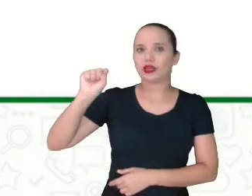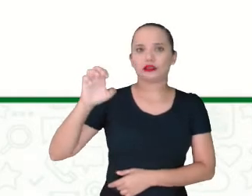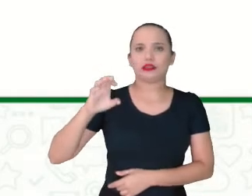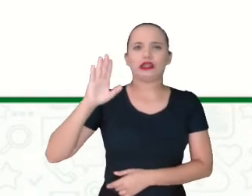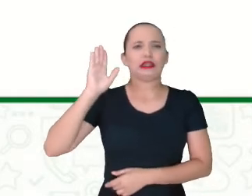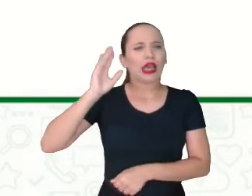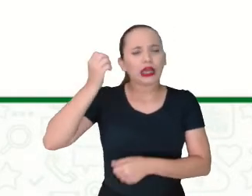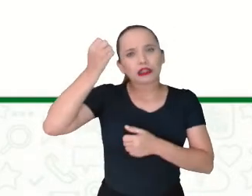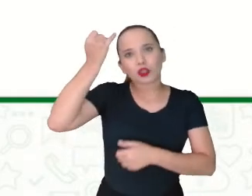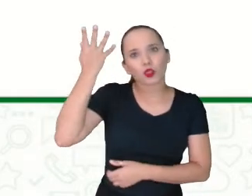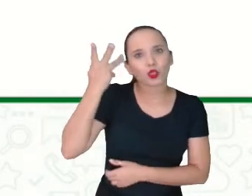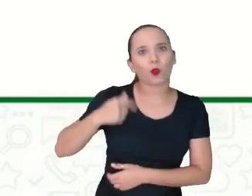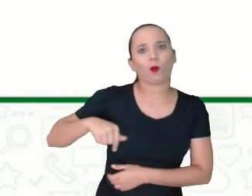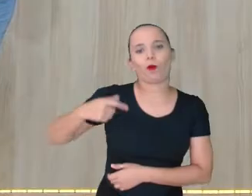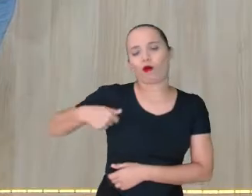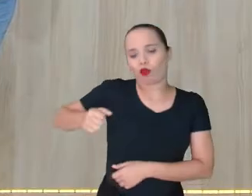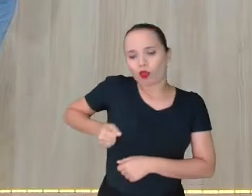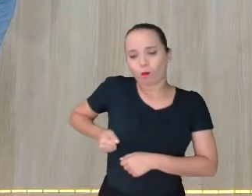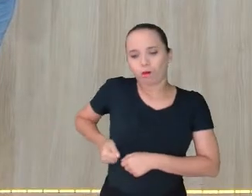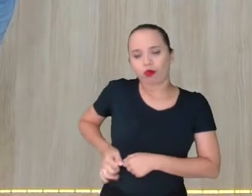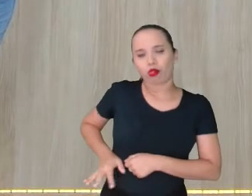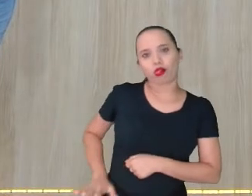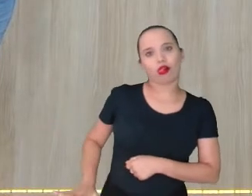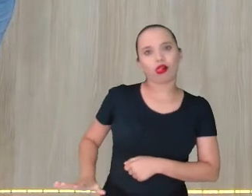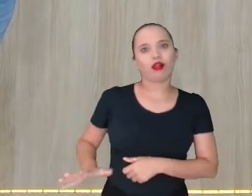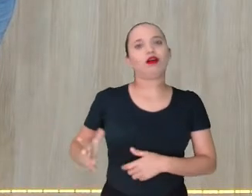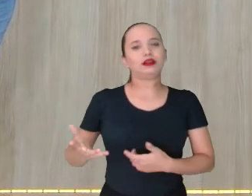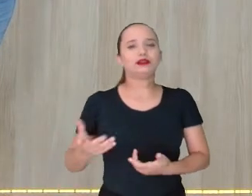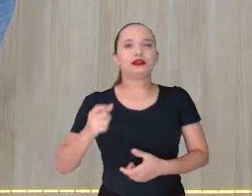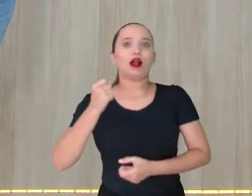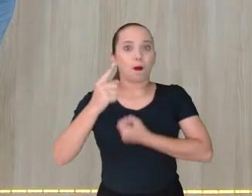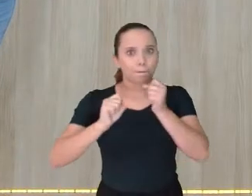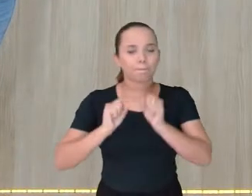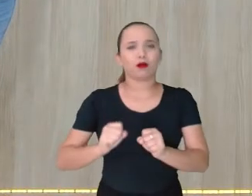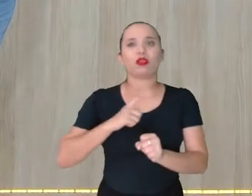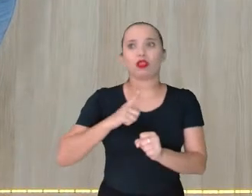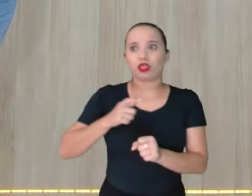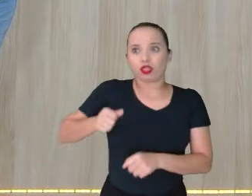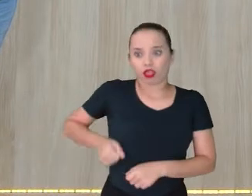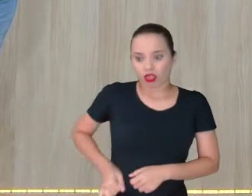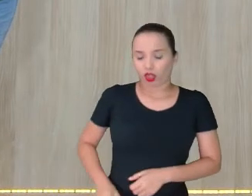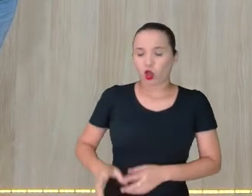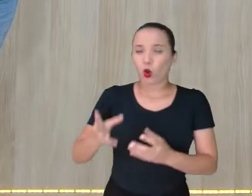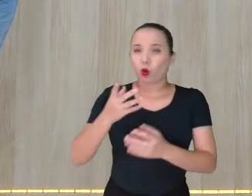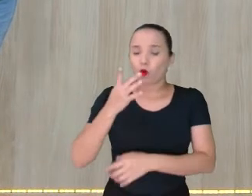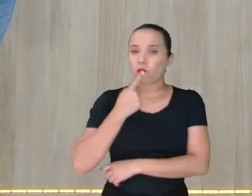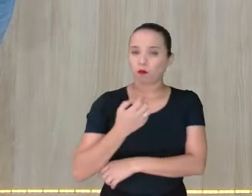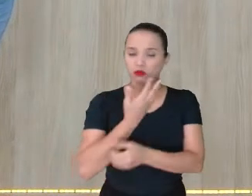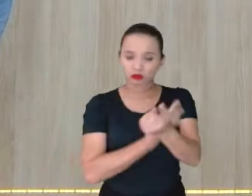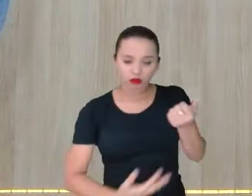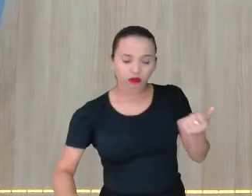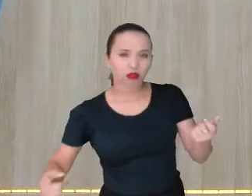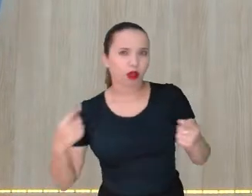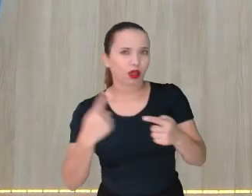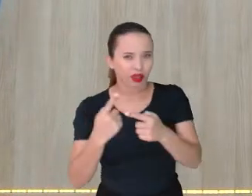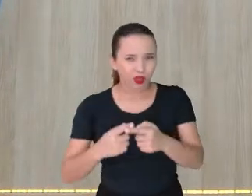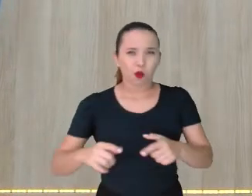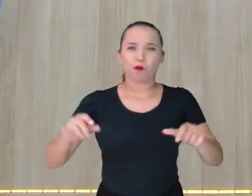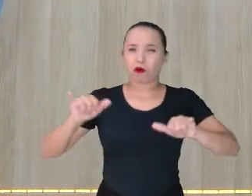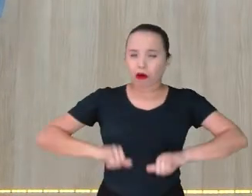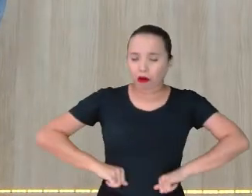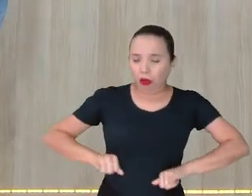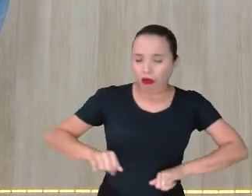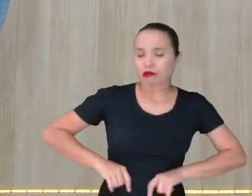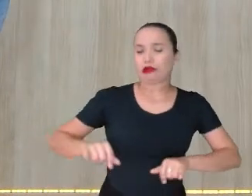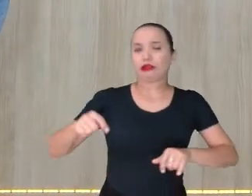gente. A gente pode até fazer fezes cheias de sangue por conta disso, porque machuca nosso intestino, tá